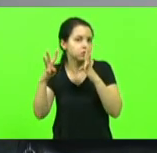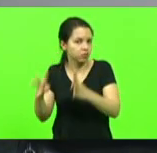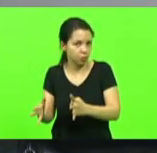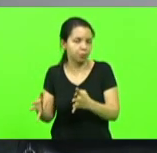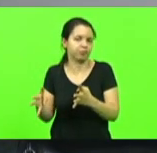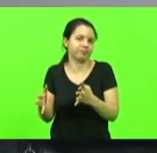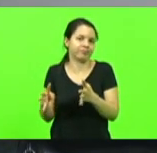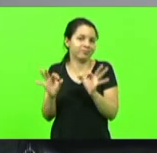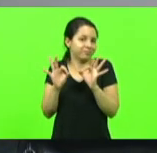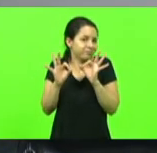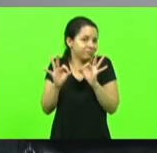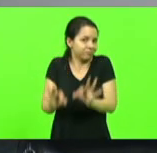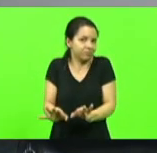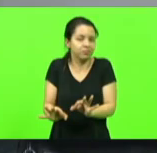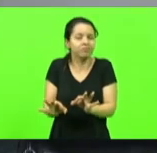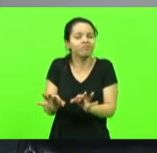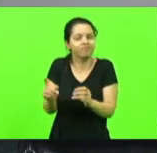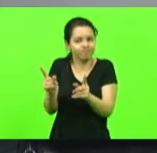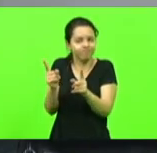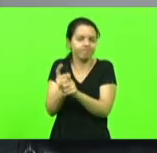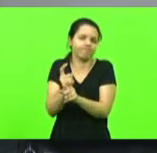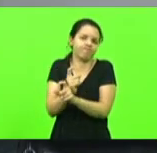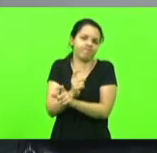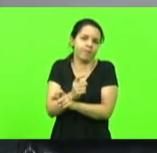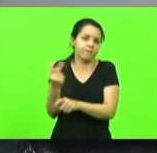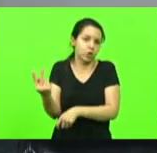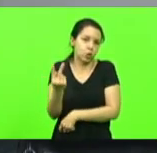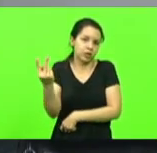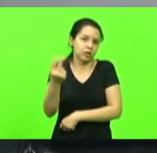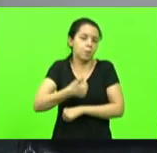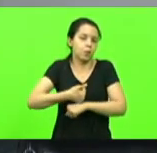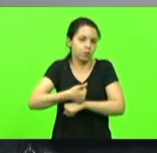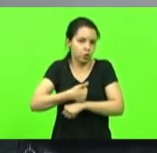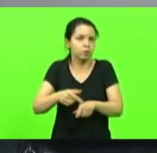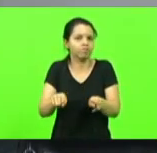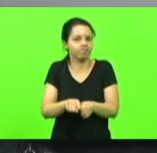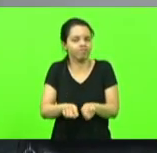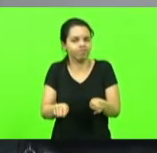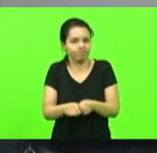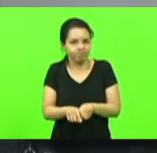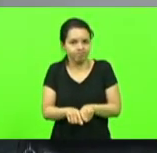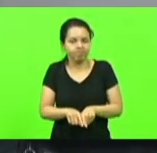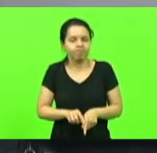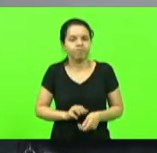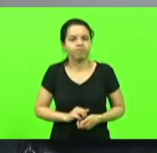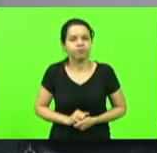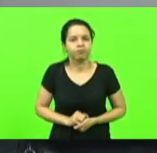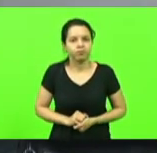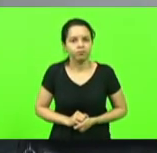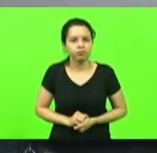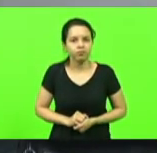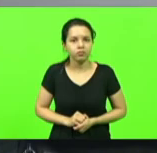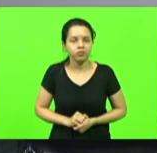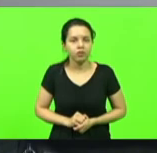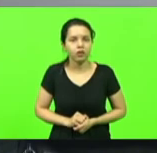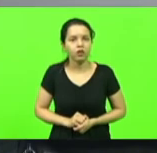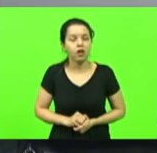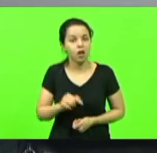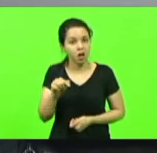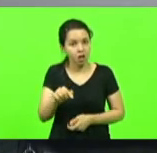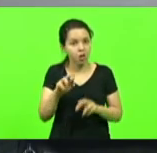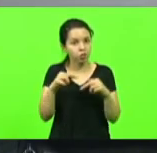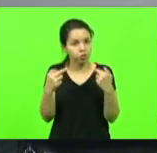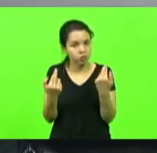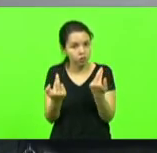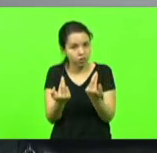têm também dificuldades de valorização profissional. Pois bem, essa audiência ela teve momentos